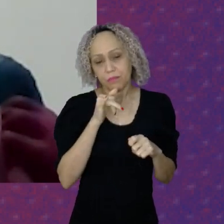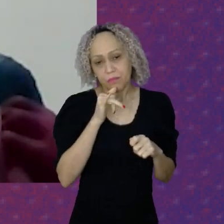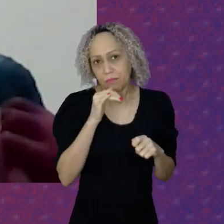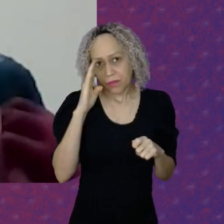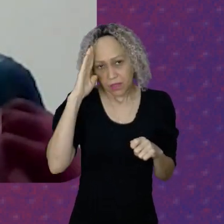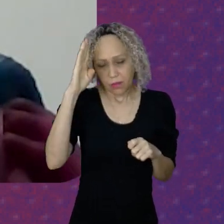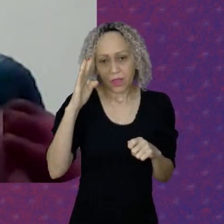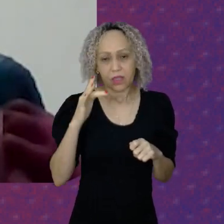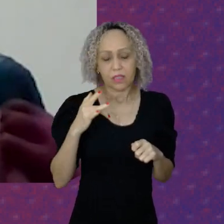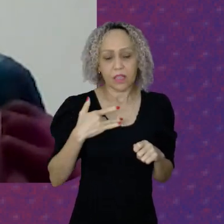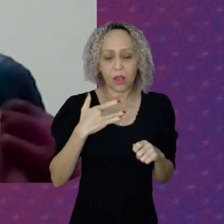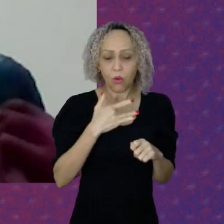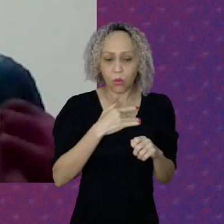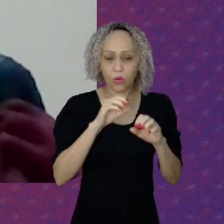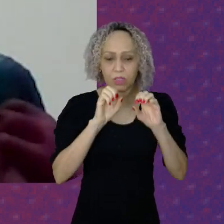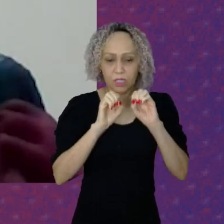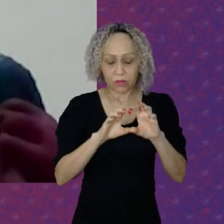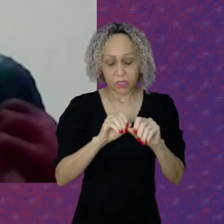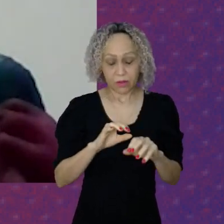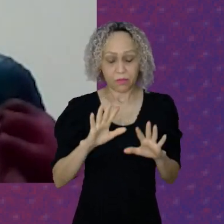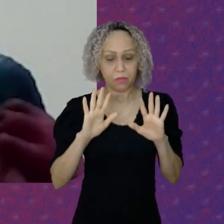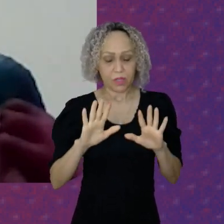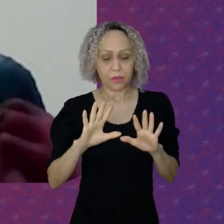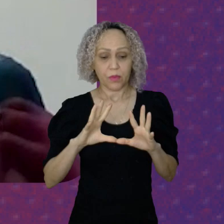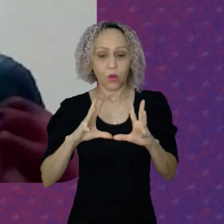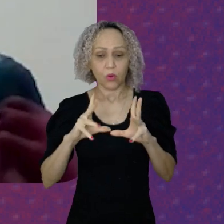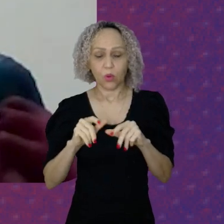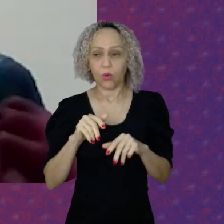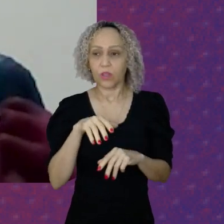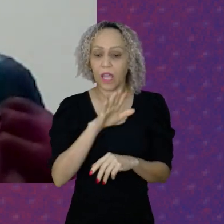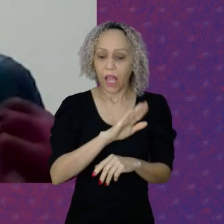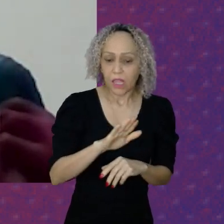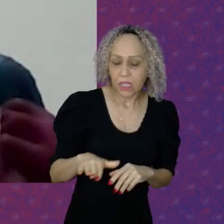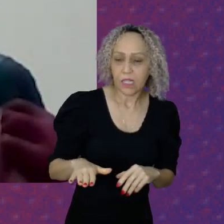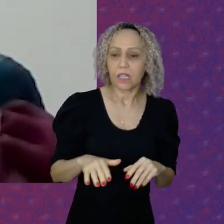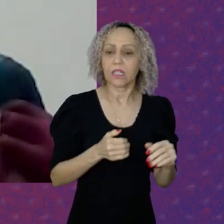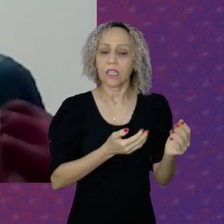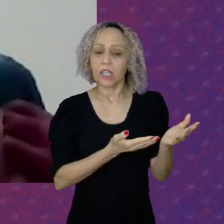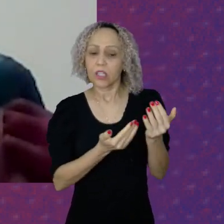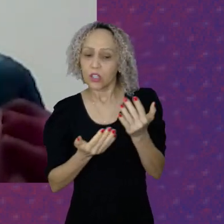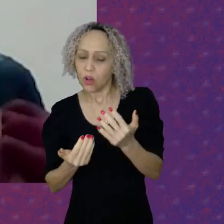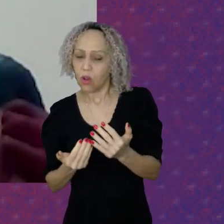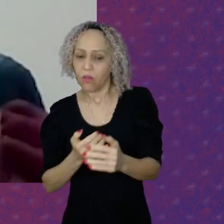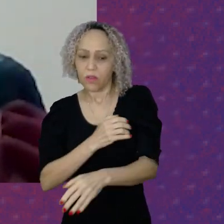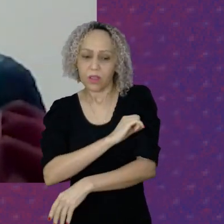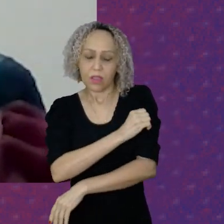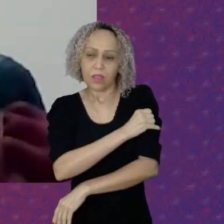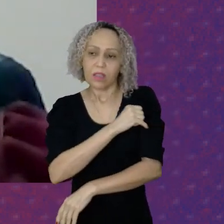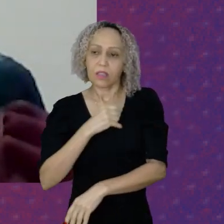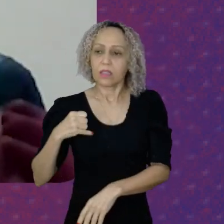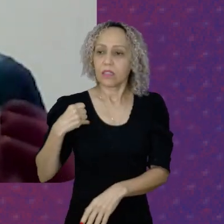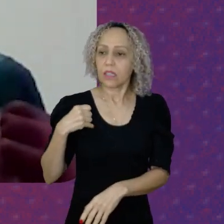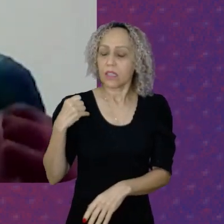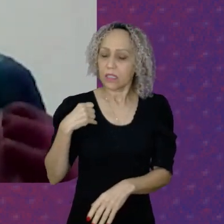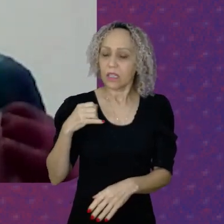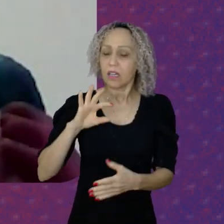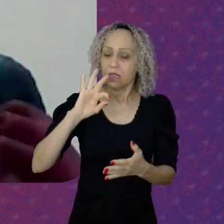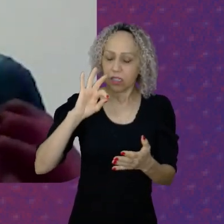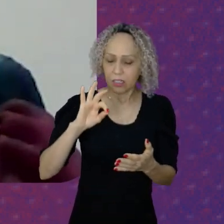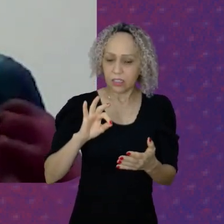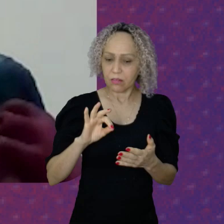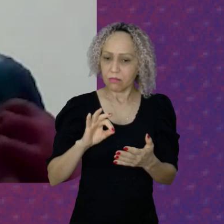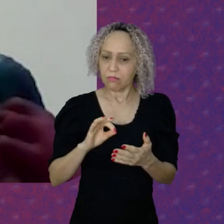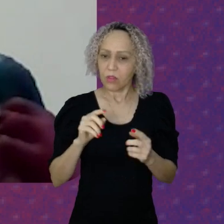educação. Então, todas as crianças e jovens que estão na idade escolar, eles devem estar matriculados,